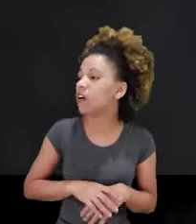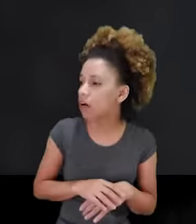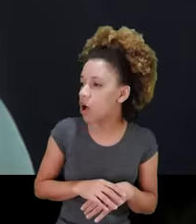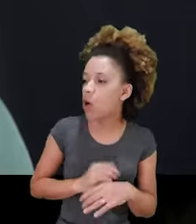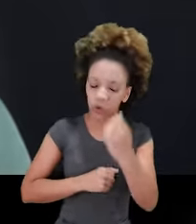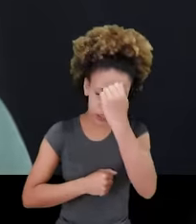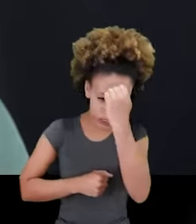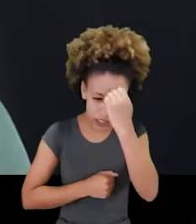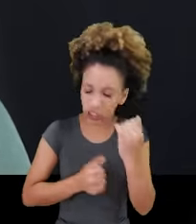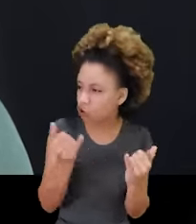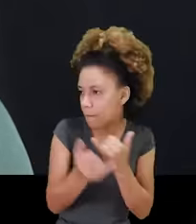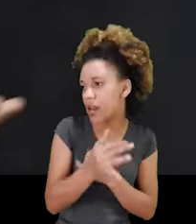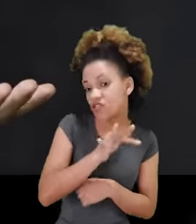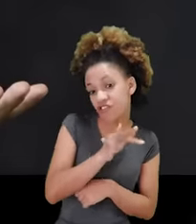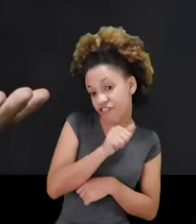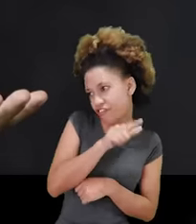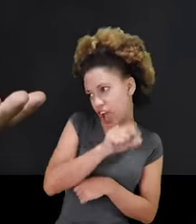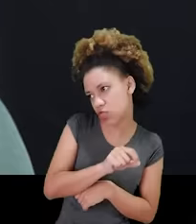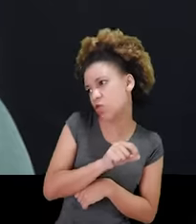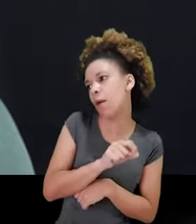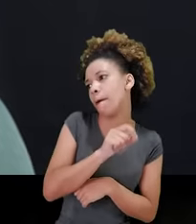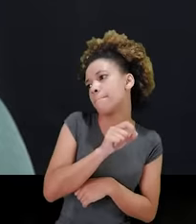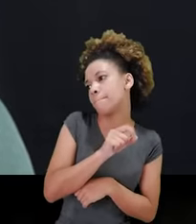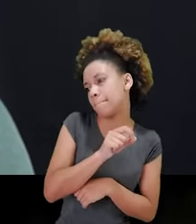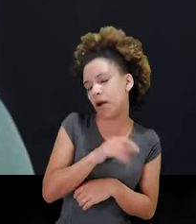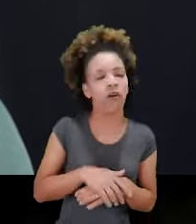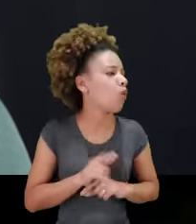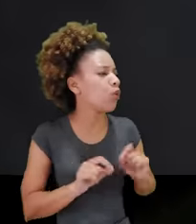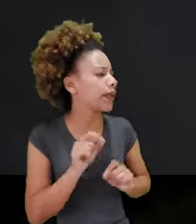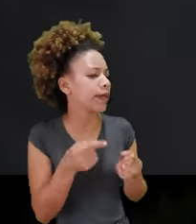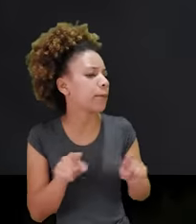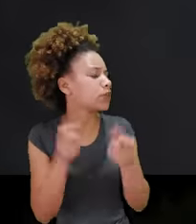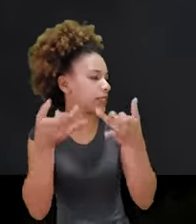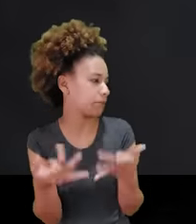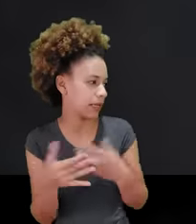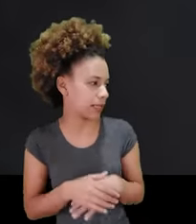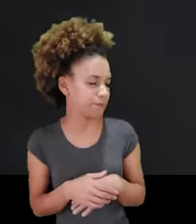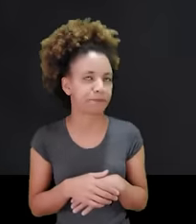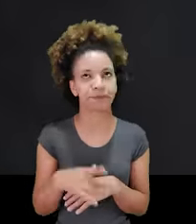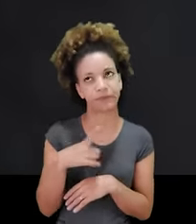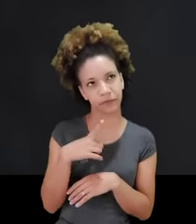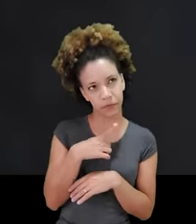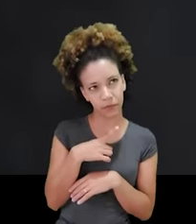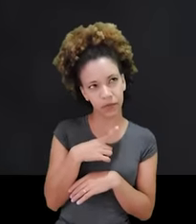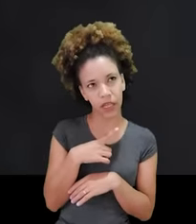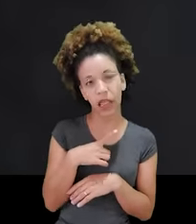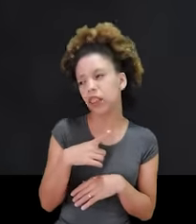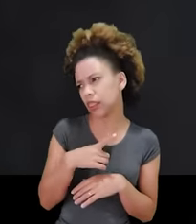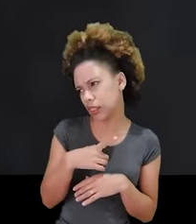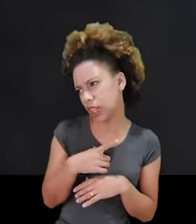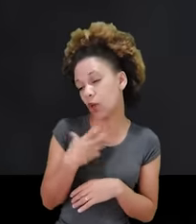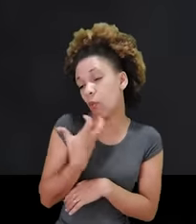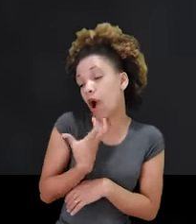É. Olha. Sobre o que o fado fala? O fado normalmente tem uma temática central, que é o amor,